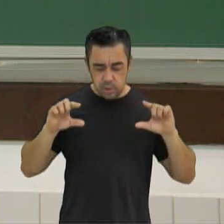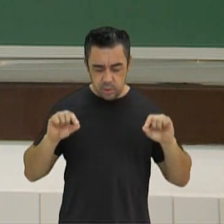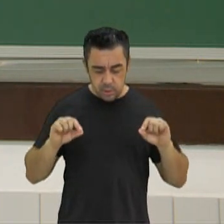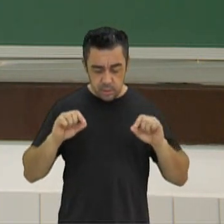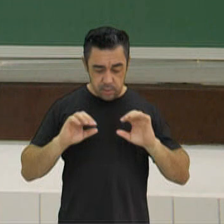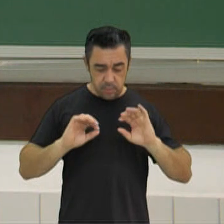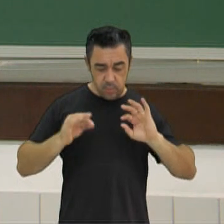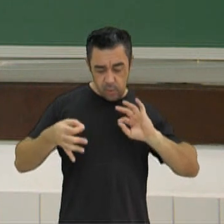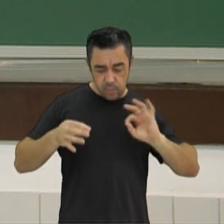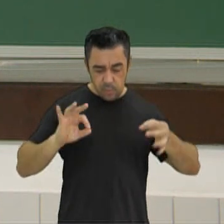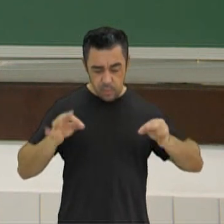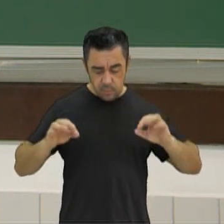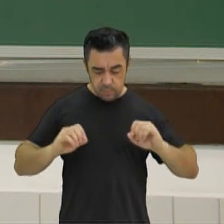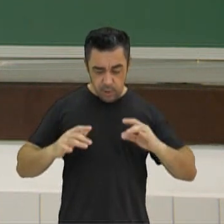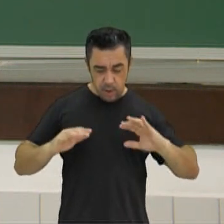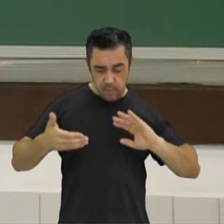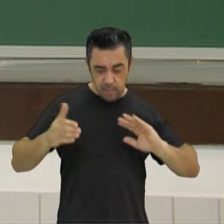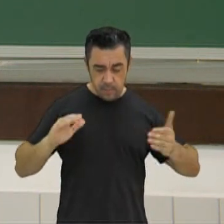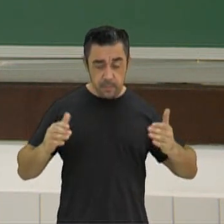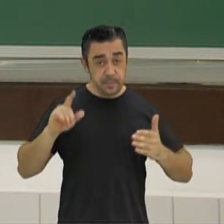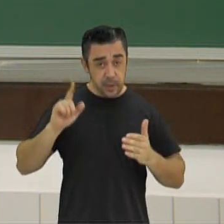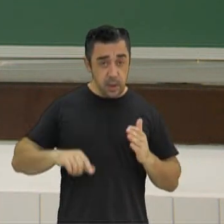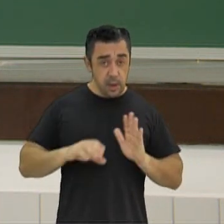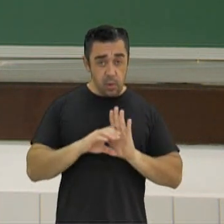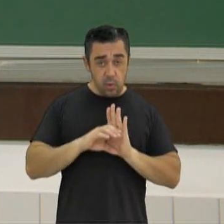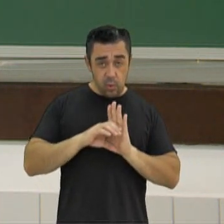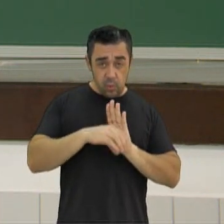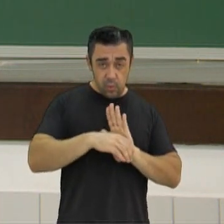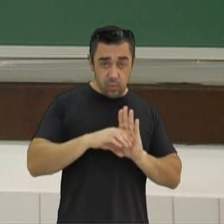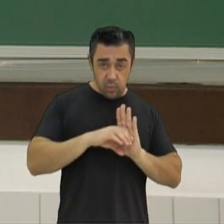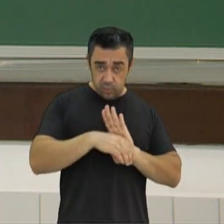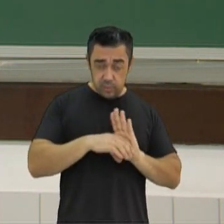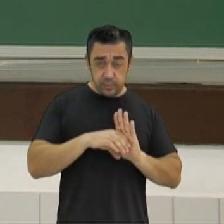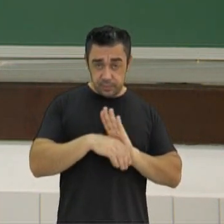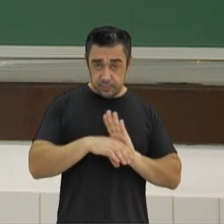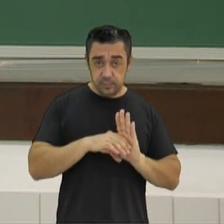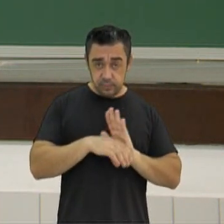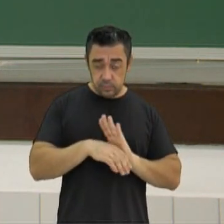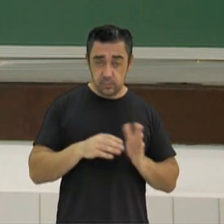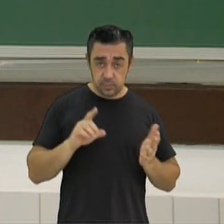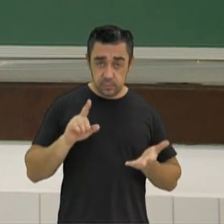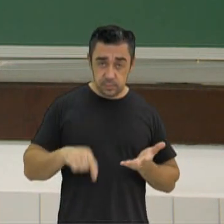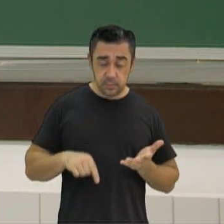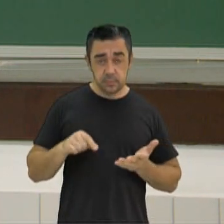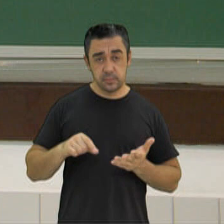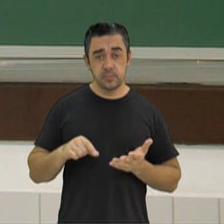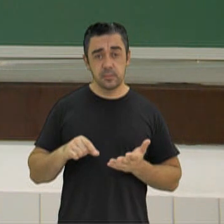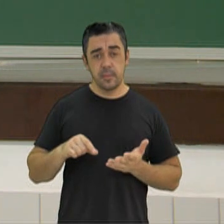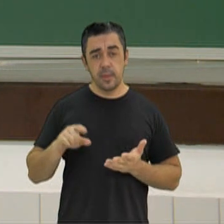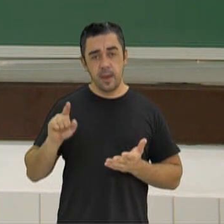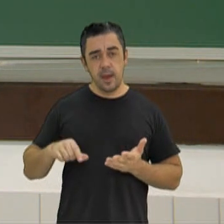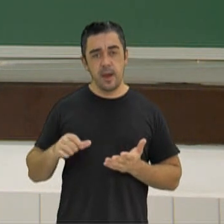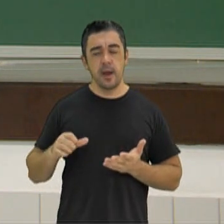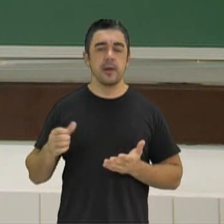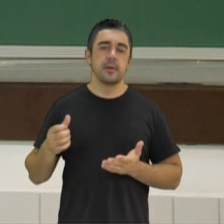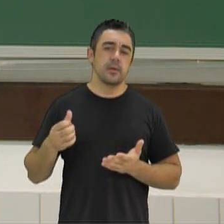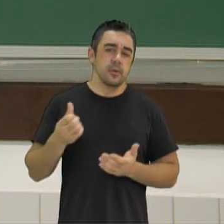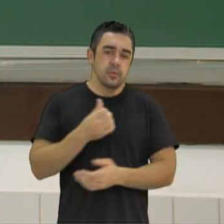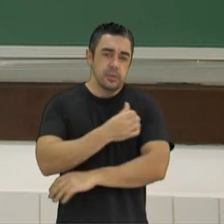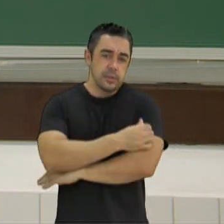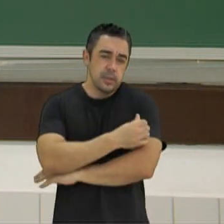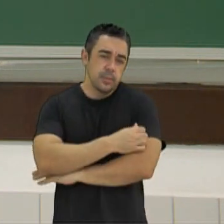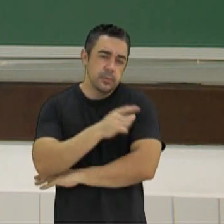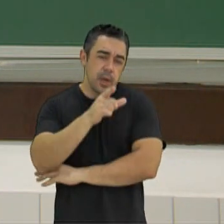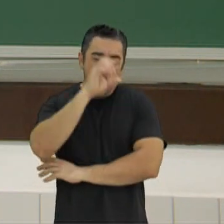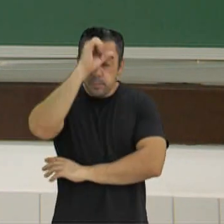ela se constituía? Então, aqueles conceitos básicos dos polígonos do 6º ano são super importantes para você entender a geometria